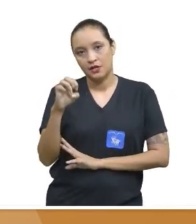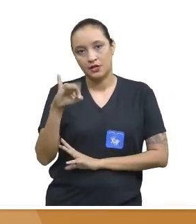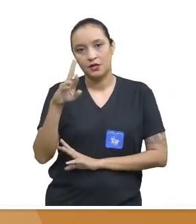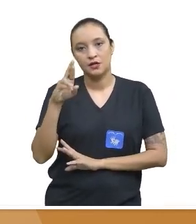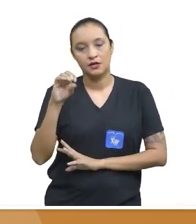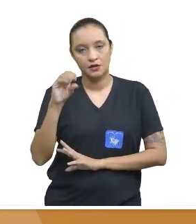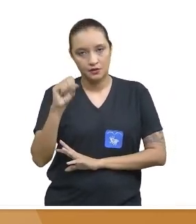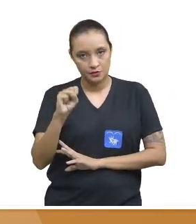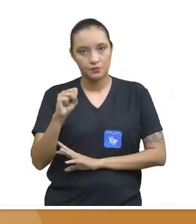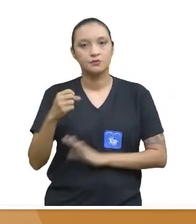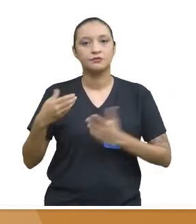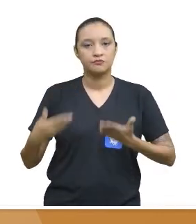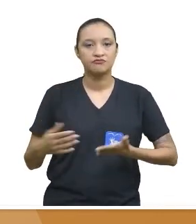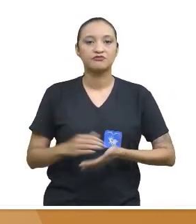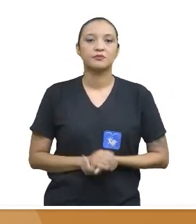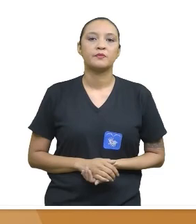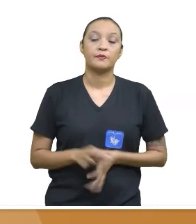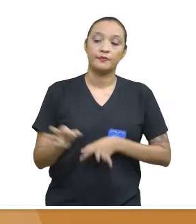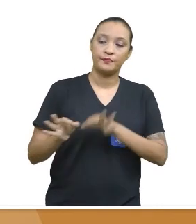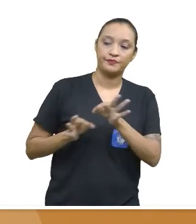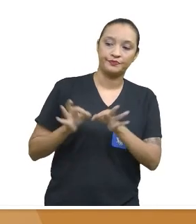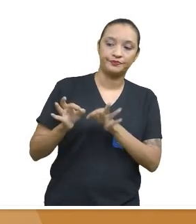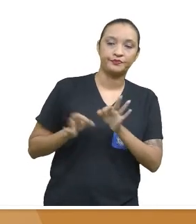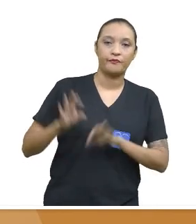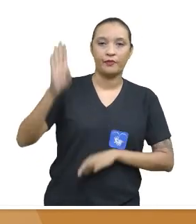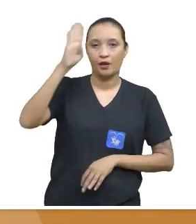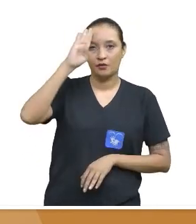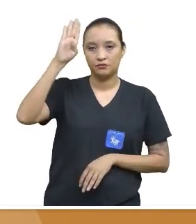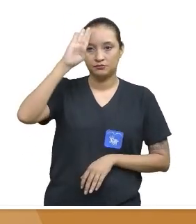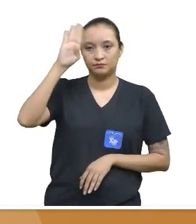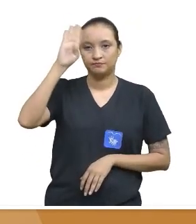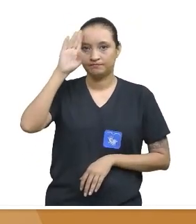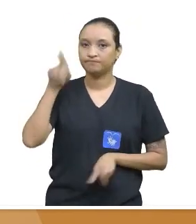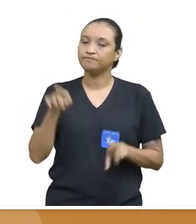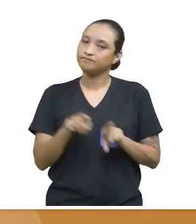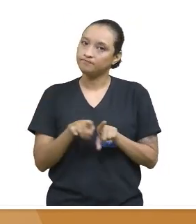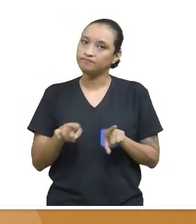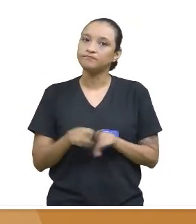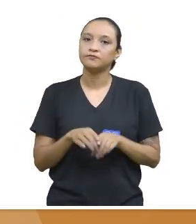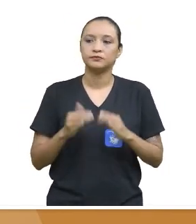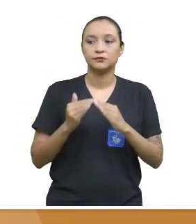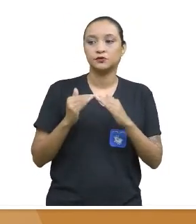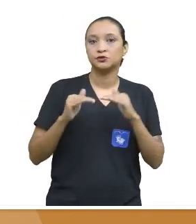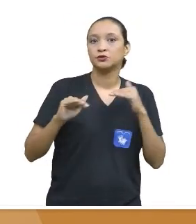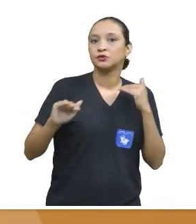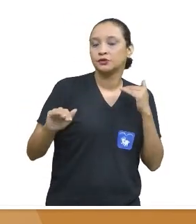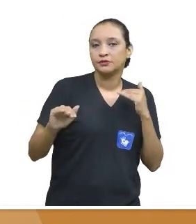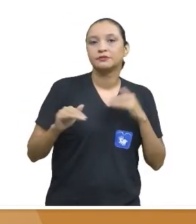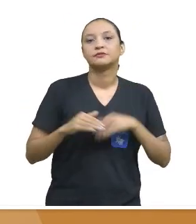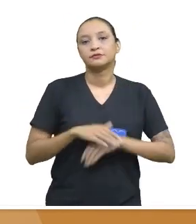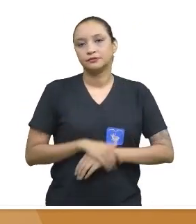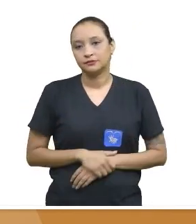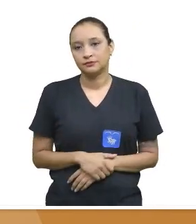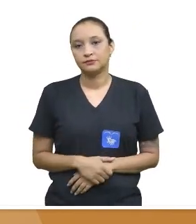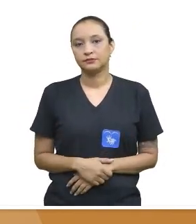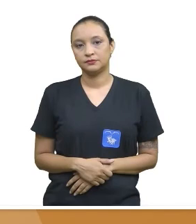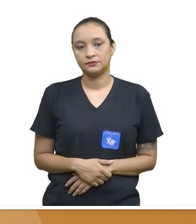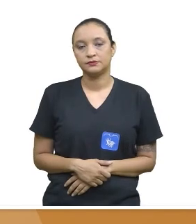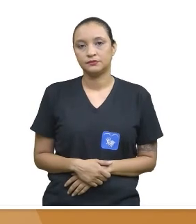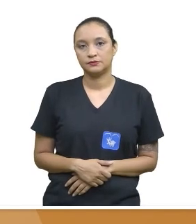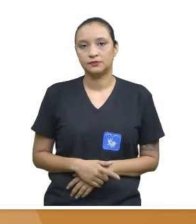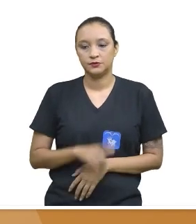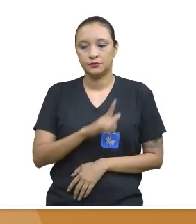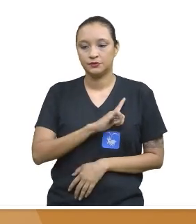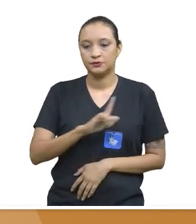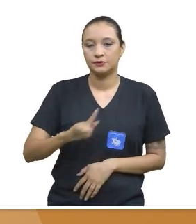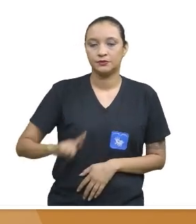grupos guerrilheiros era organizado por militares também, que discordavam da conduta com a qual o governo